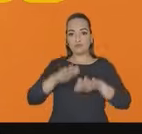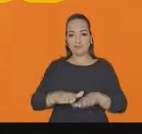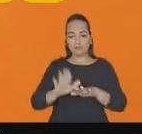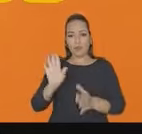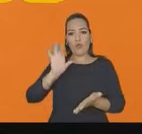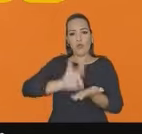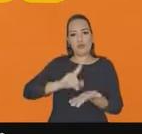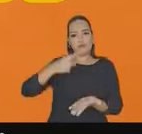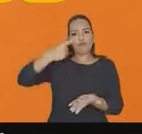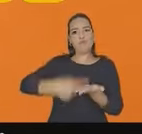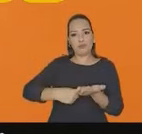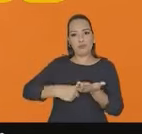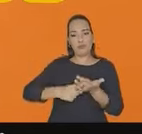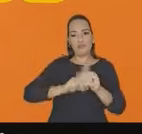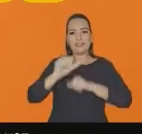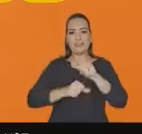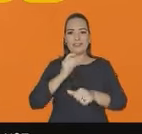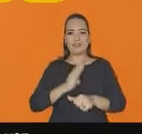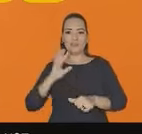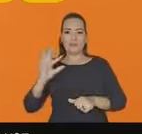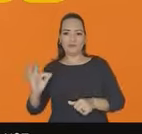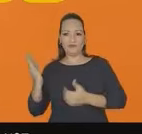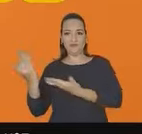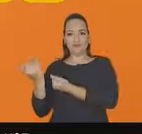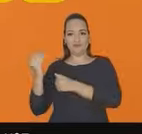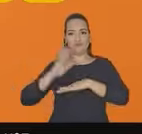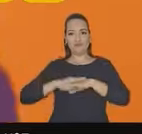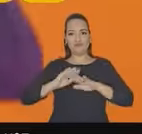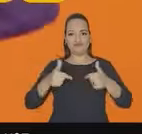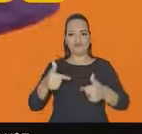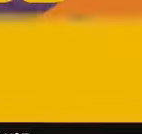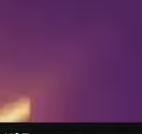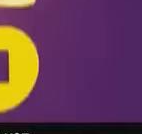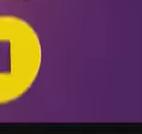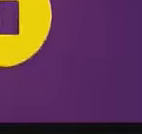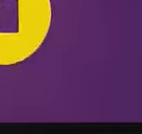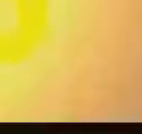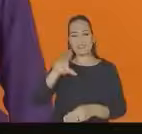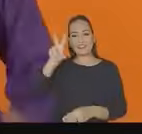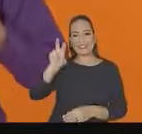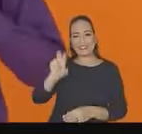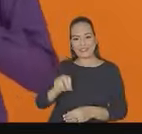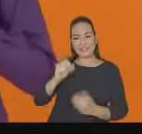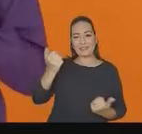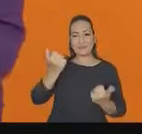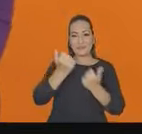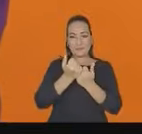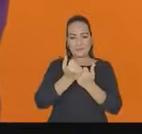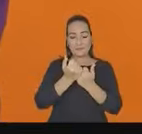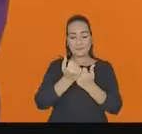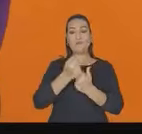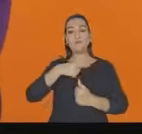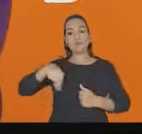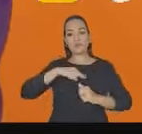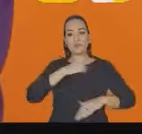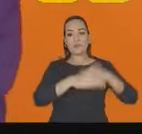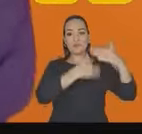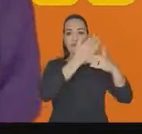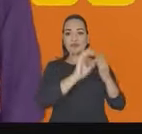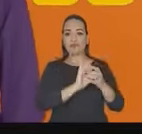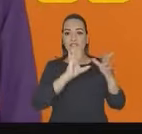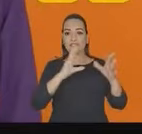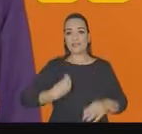e compromisso, vamos transformar Belford Roxo numa cidade onde o jovem tem voz e vez. Vote 50, Vinícius Crânio e Ulisses Gal. Crescer